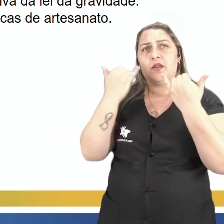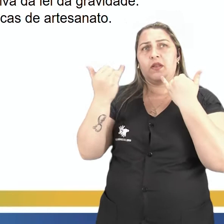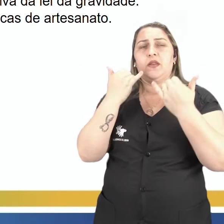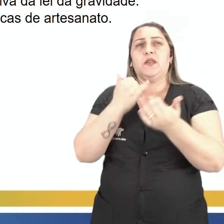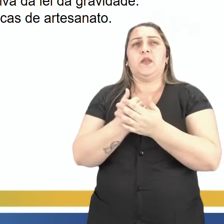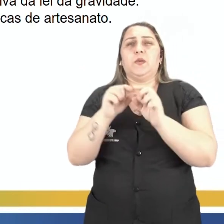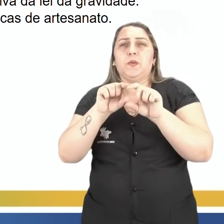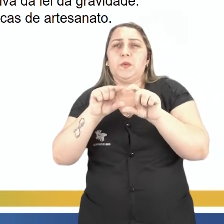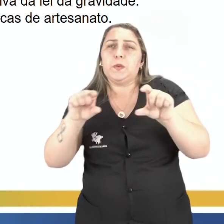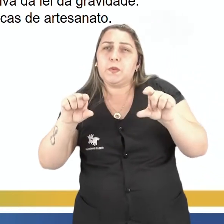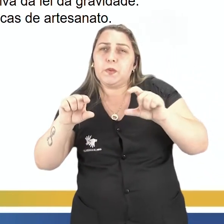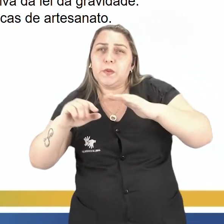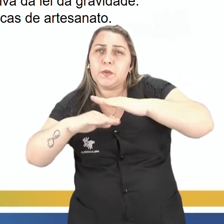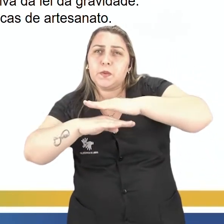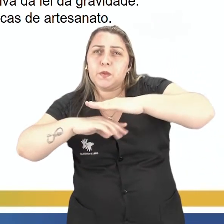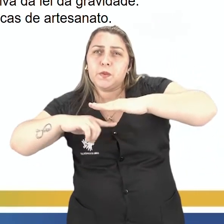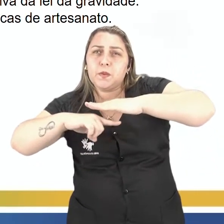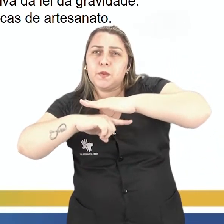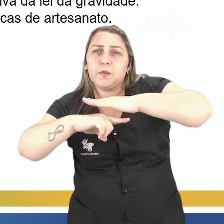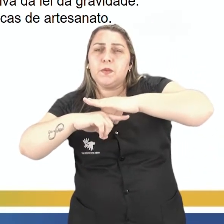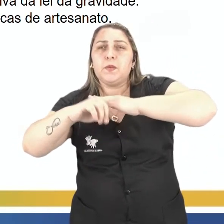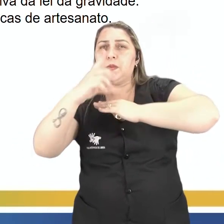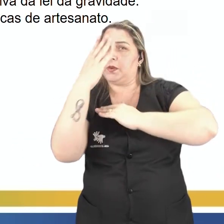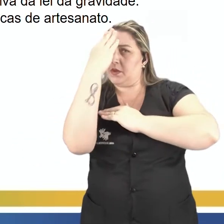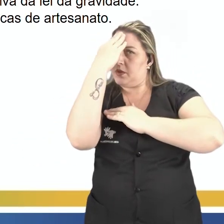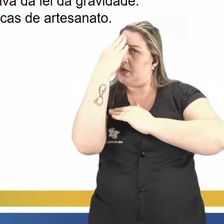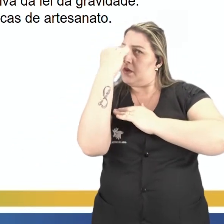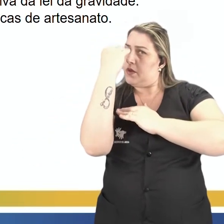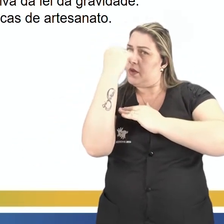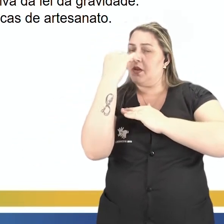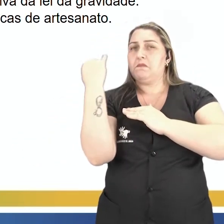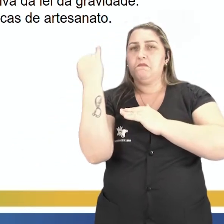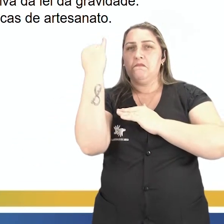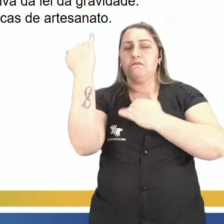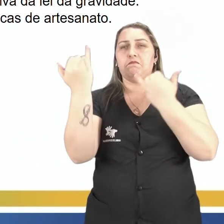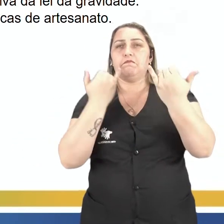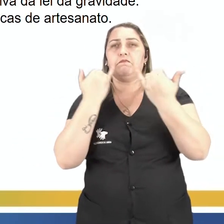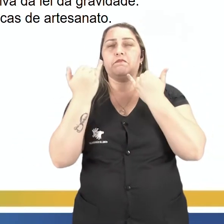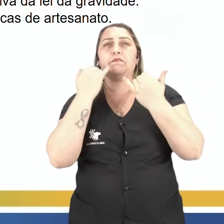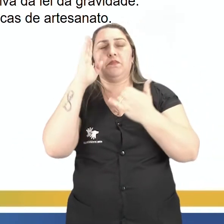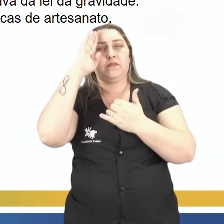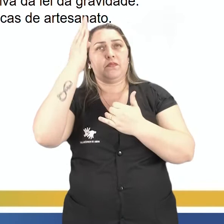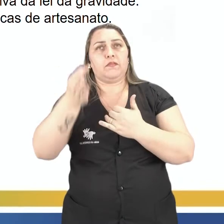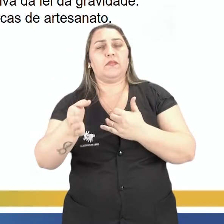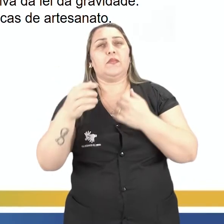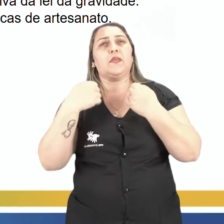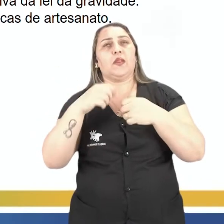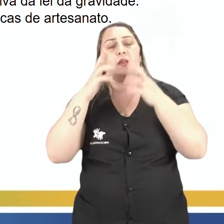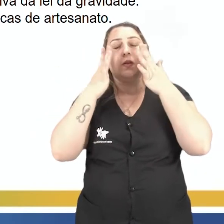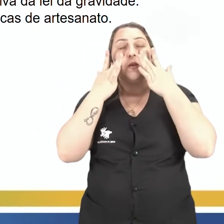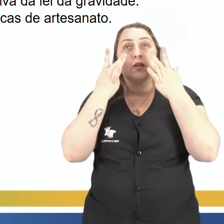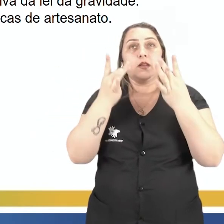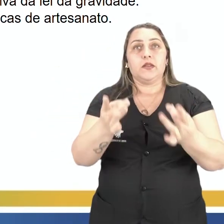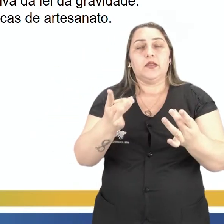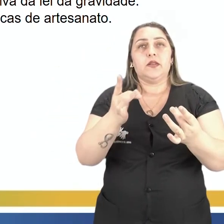né, da imagem, ela sempre traz informações muito importantes para nós. E principalmente devemos prestar